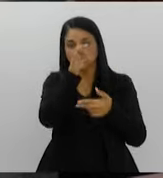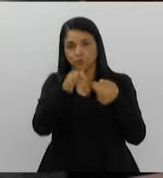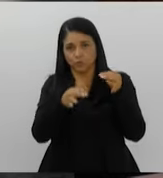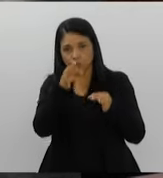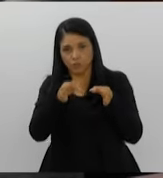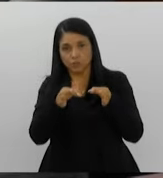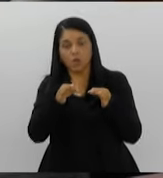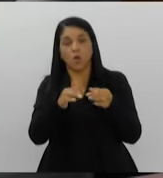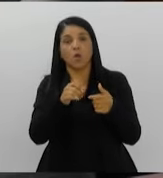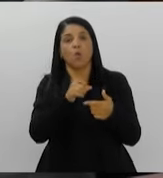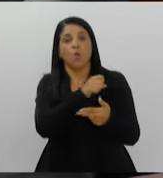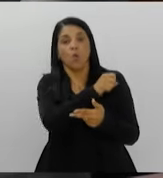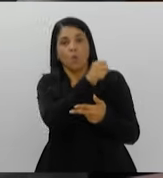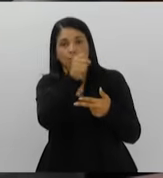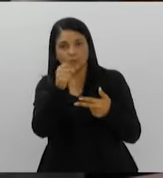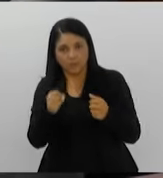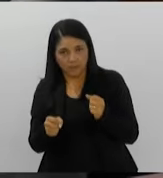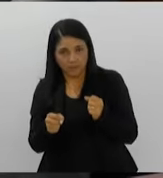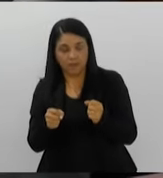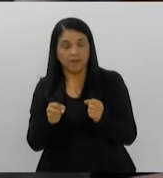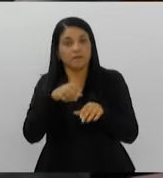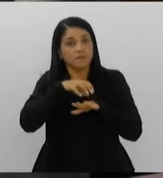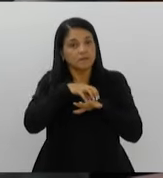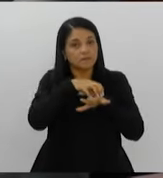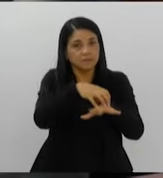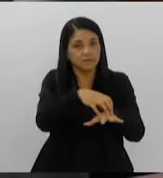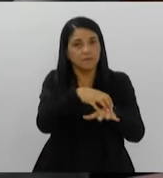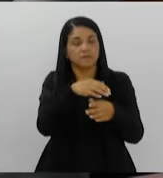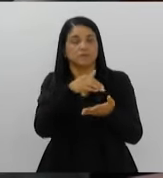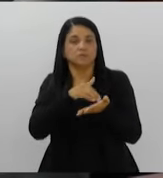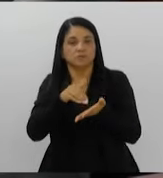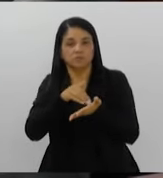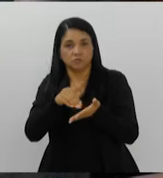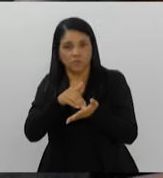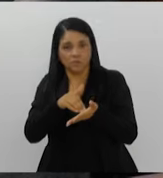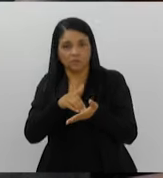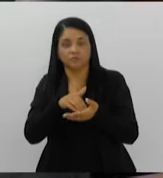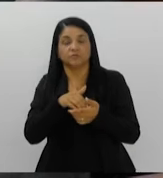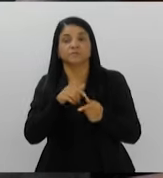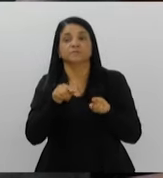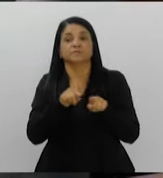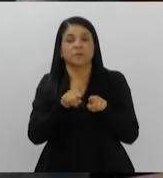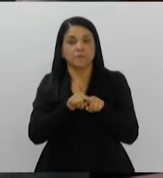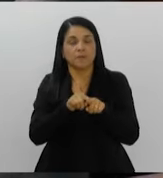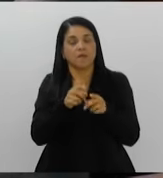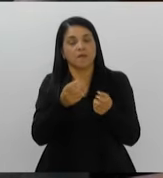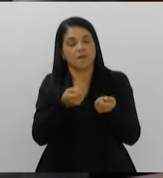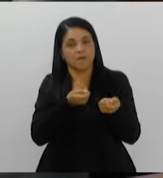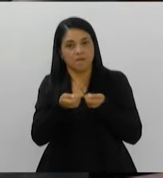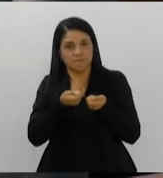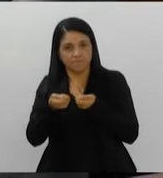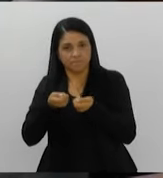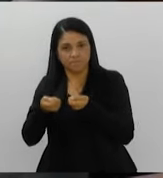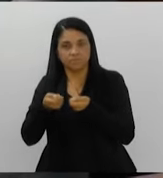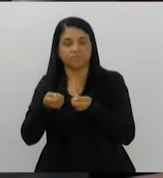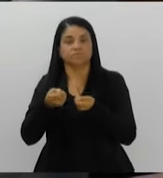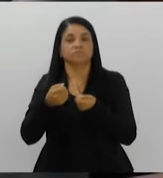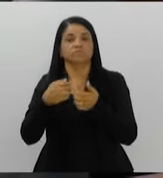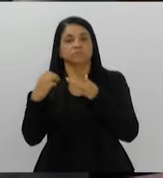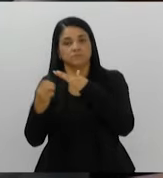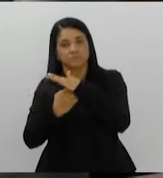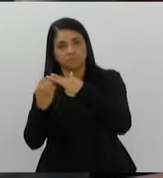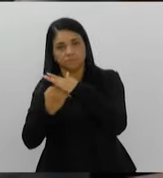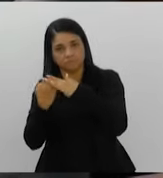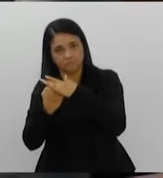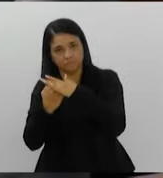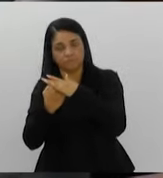poder concedente através da Secretaria de Transporte e o poder de regulação do serviço concessionado através de uma